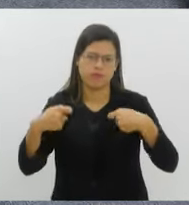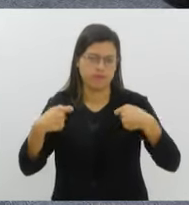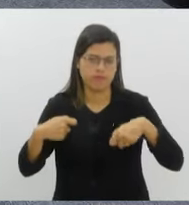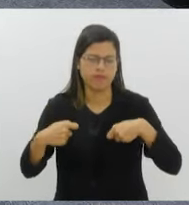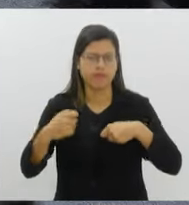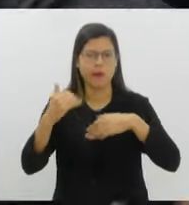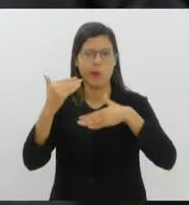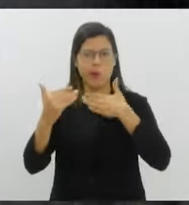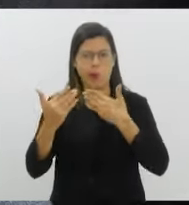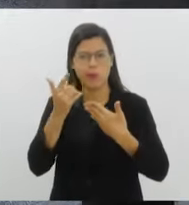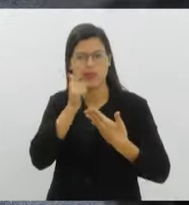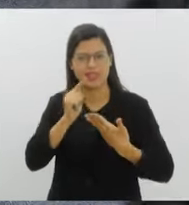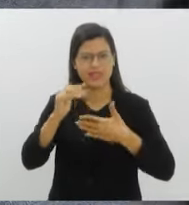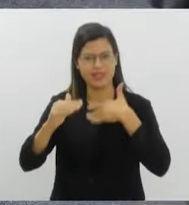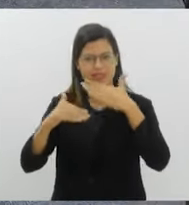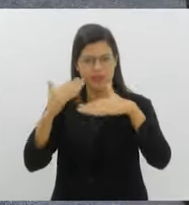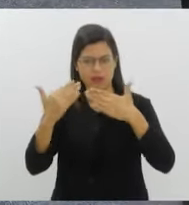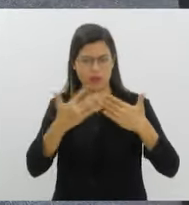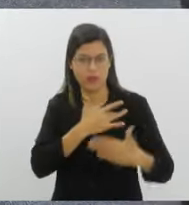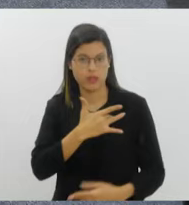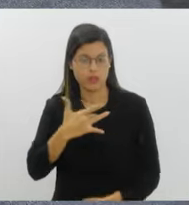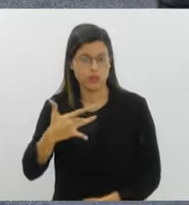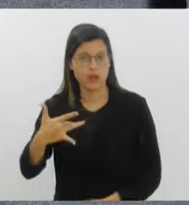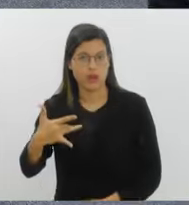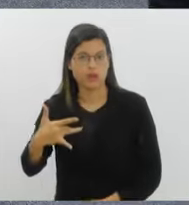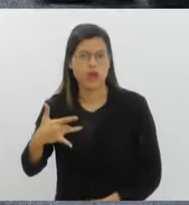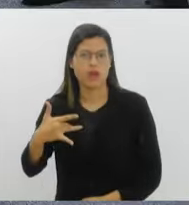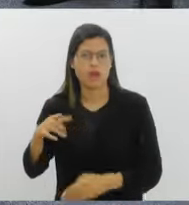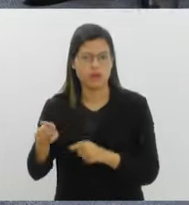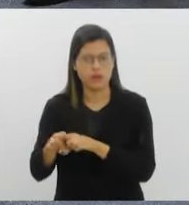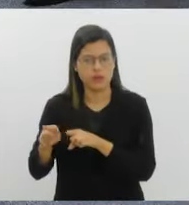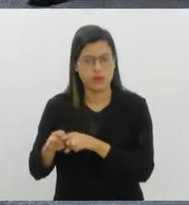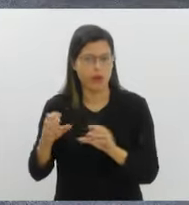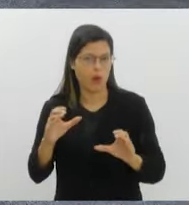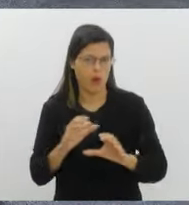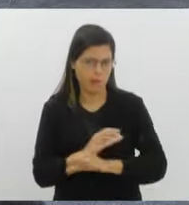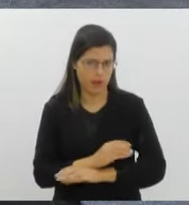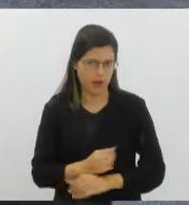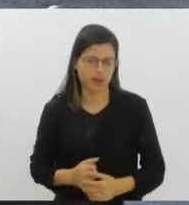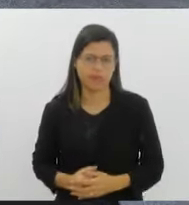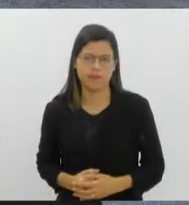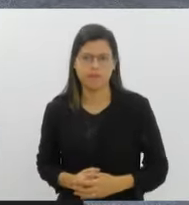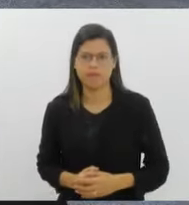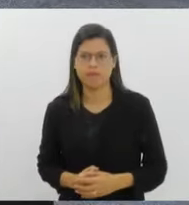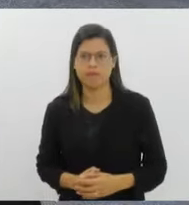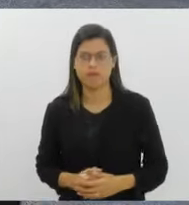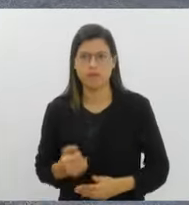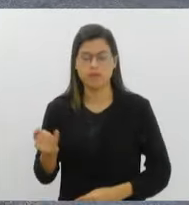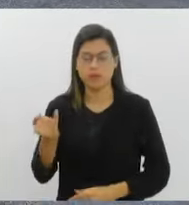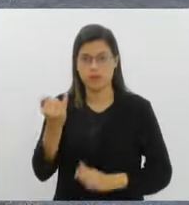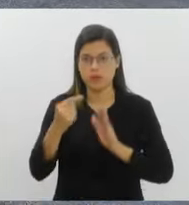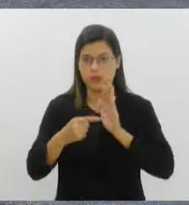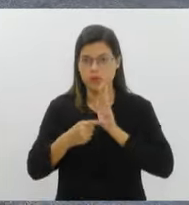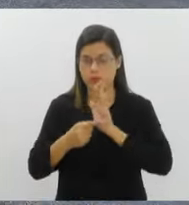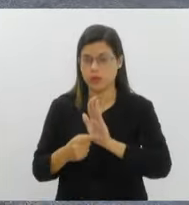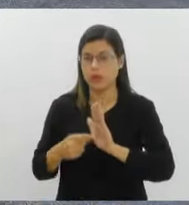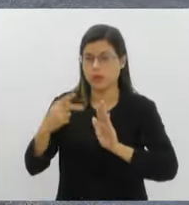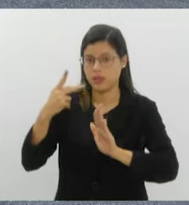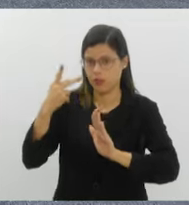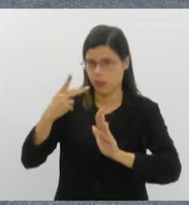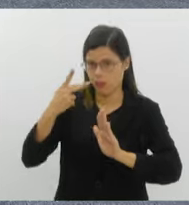um crescimento saudável, inclusive integral. E é importante destacar que essa política